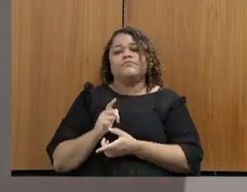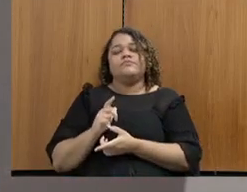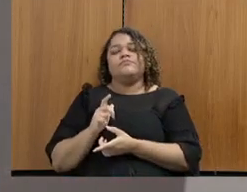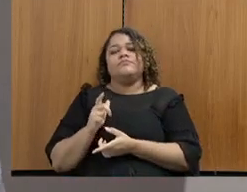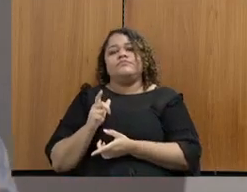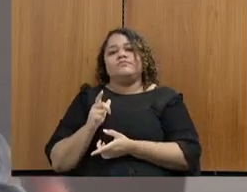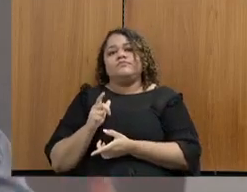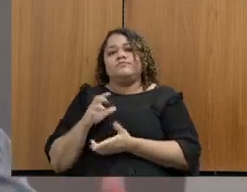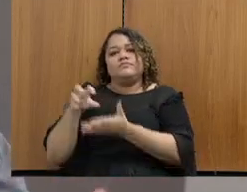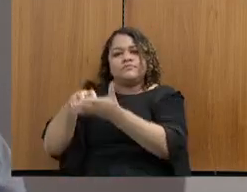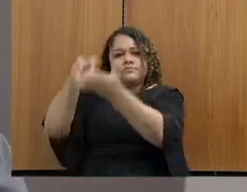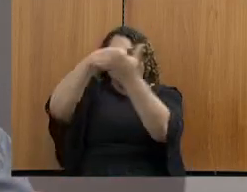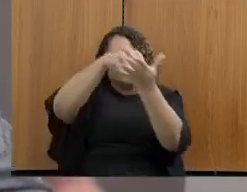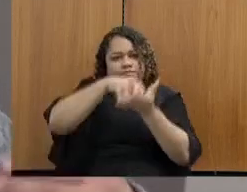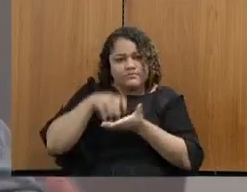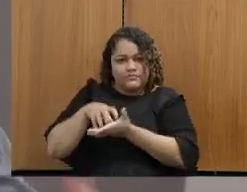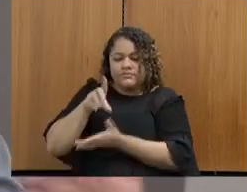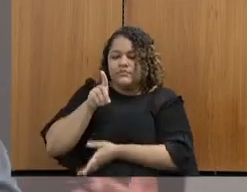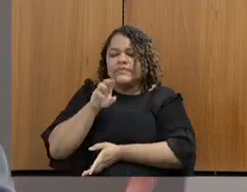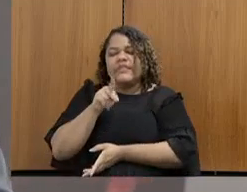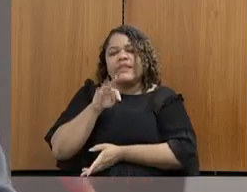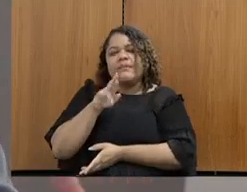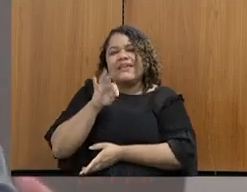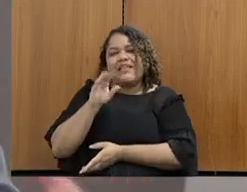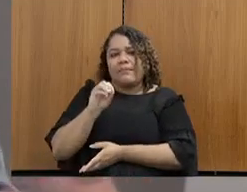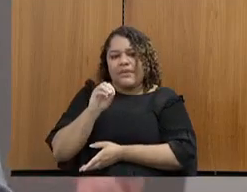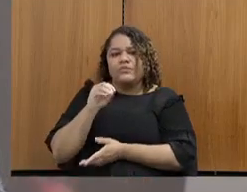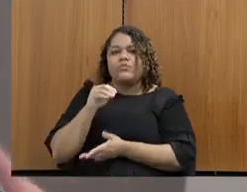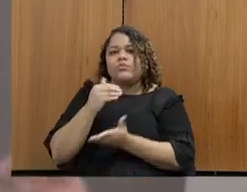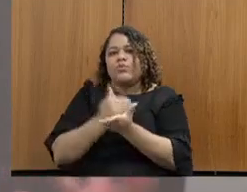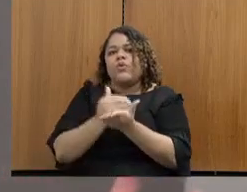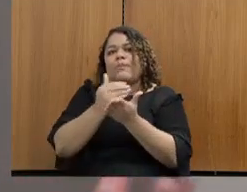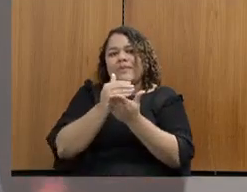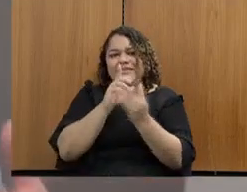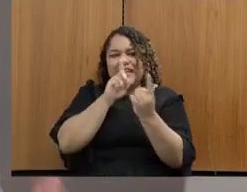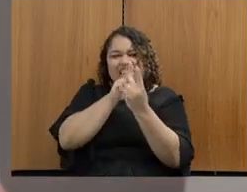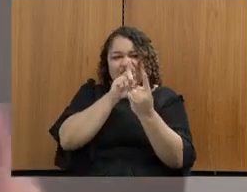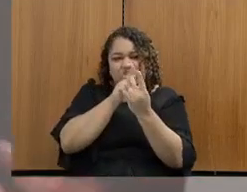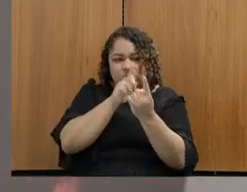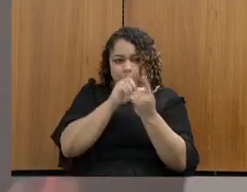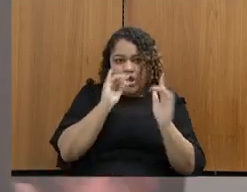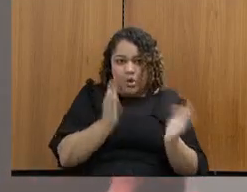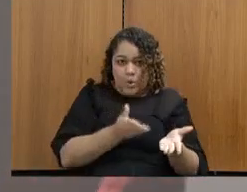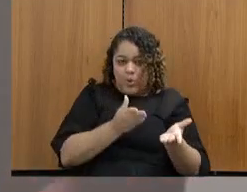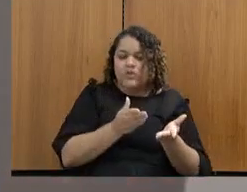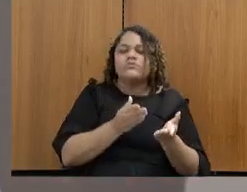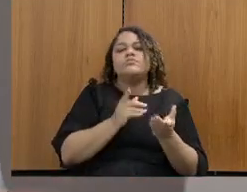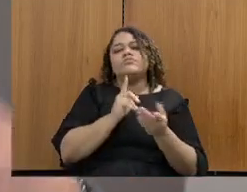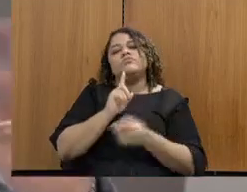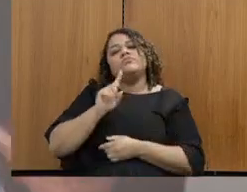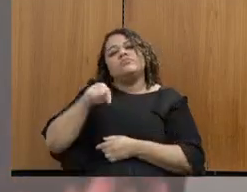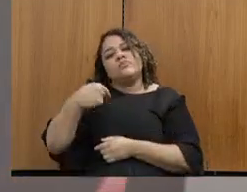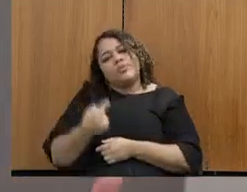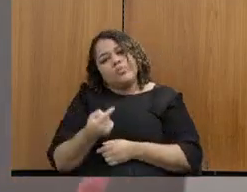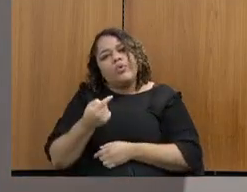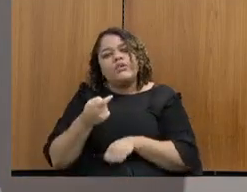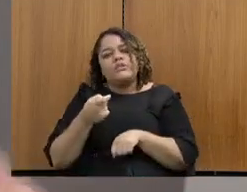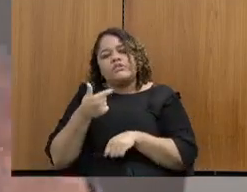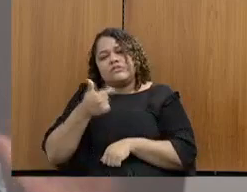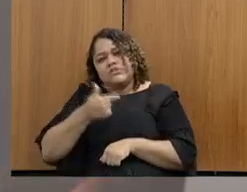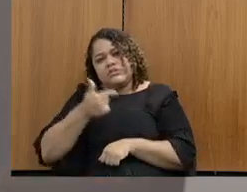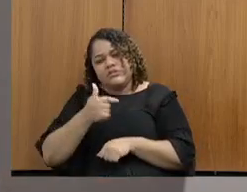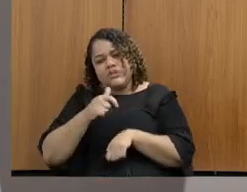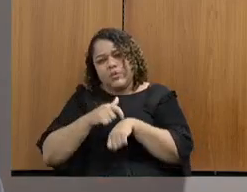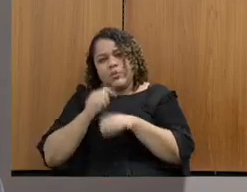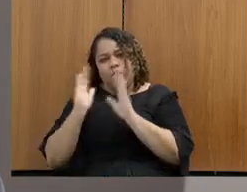atendida nesse primeiro momento e no momento subsequente né até porque alguns lotes foram desertos não apareceram proponentes Mas